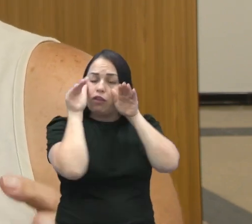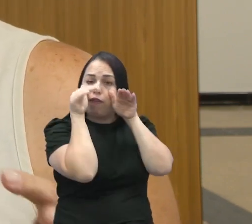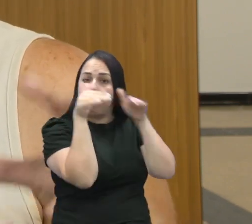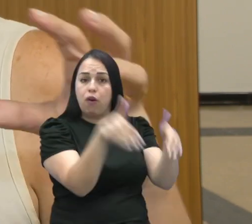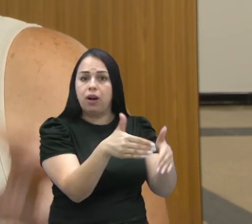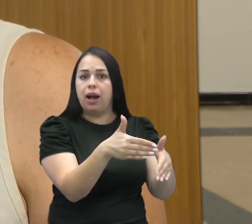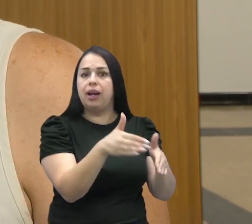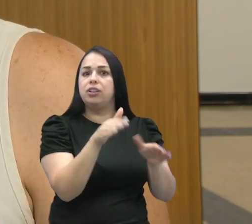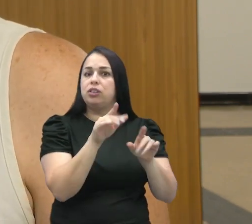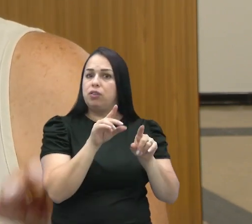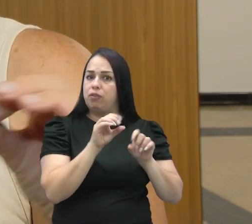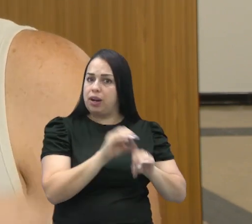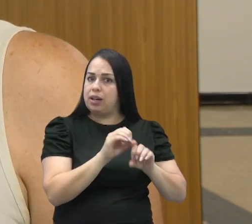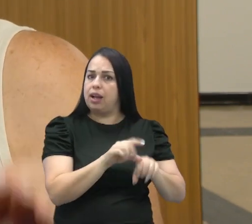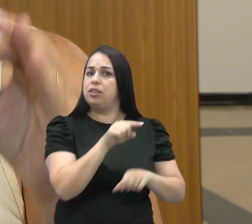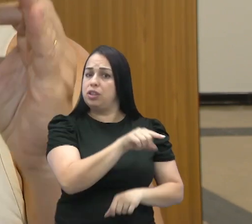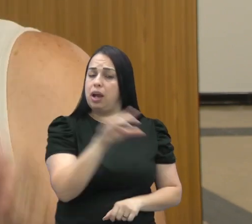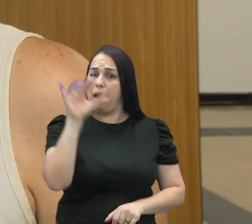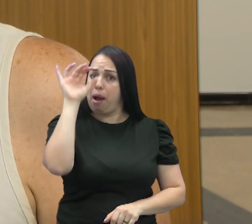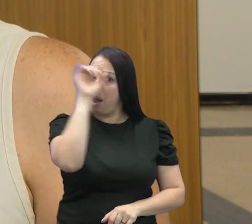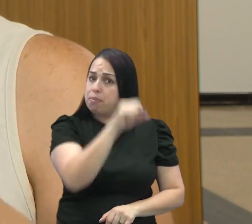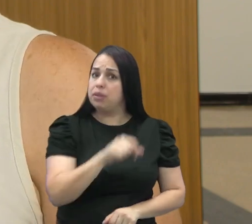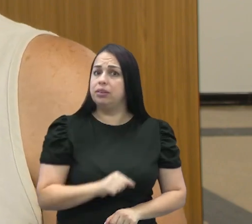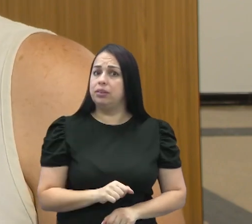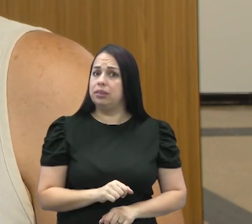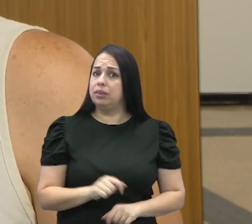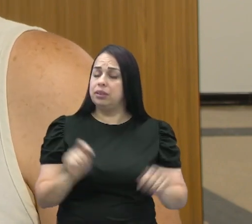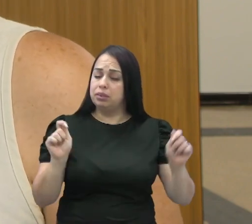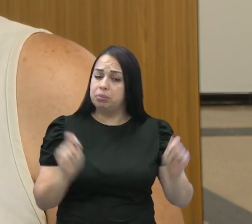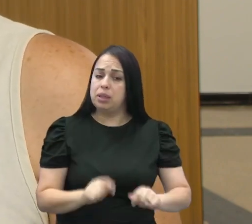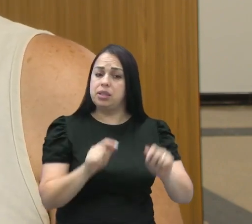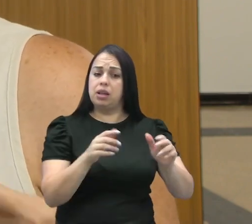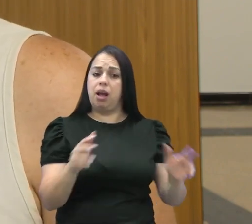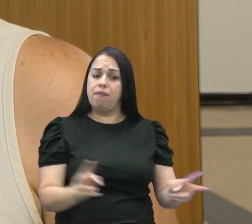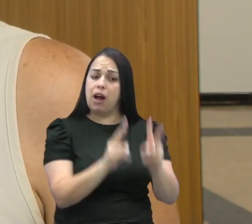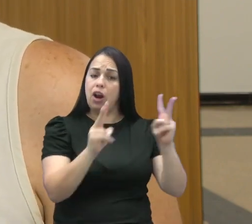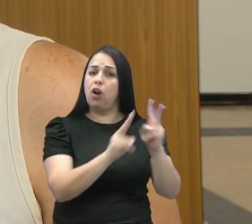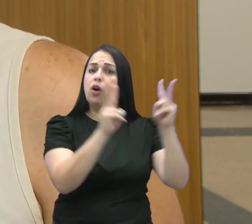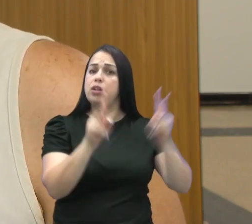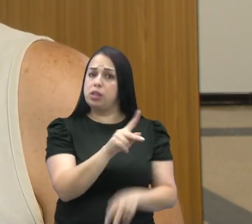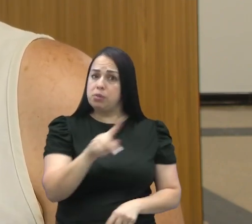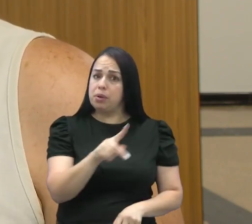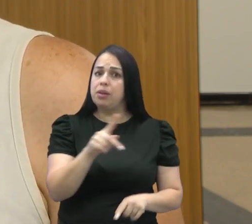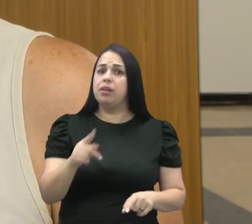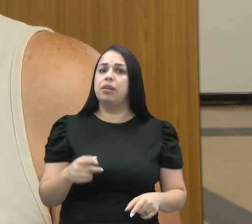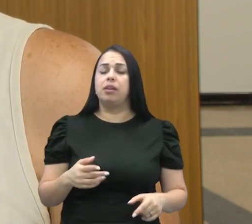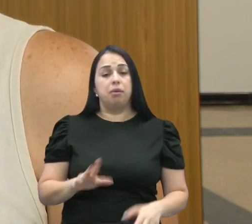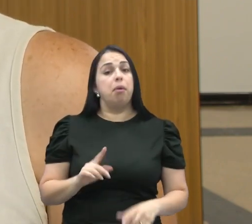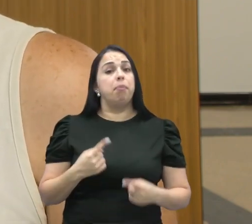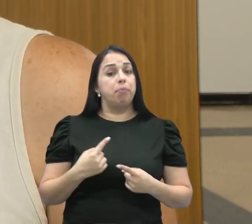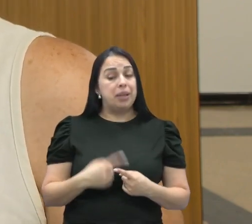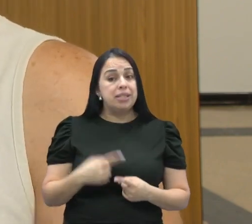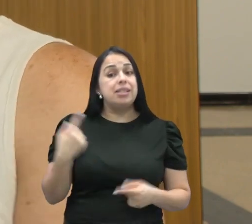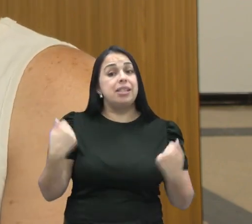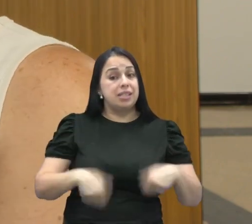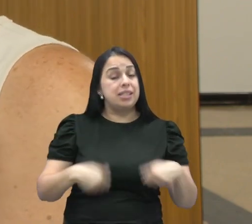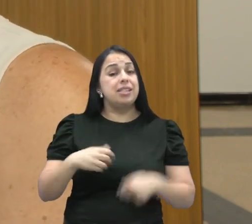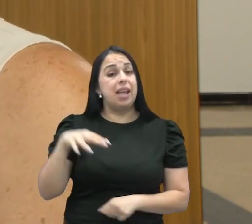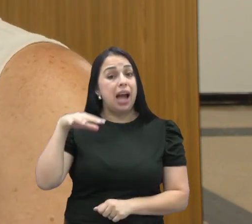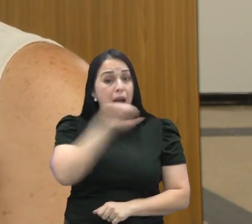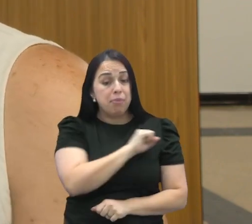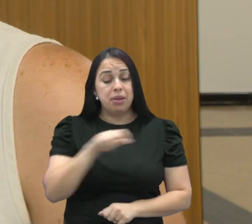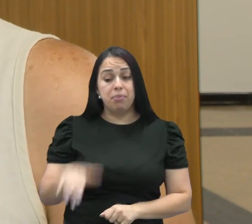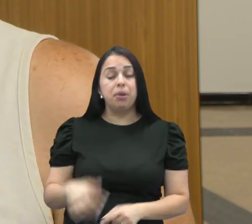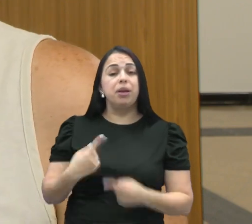não estão olhando, de fato, para o ensino e aprendizagem. Então, esse é o maior gargalo e precisa se olhar logo, porque o tempo